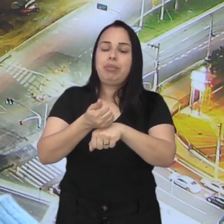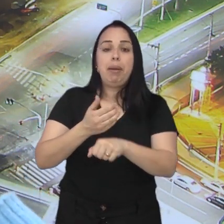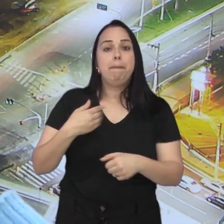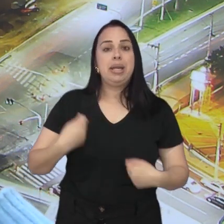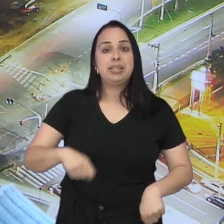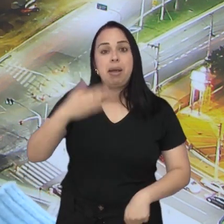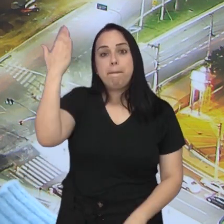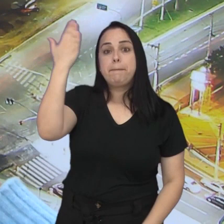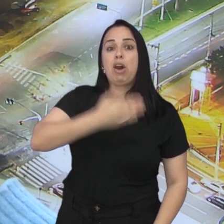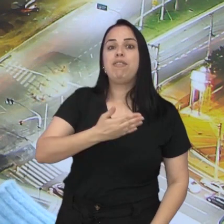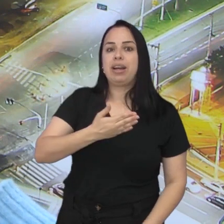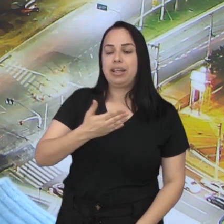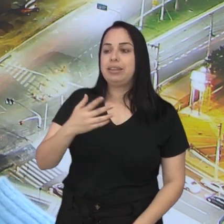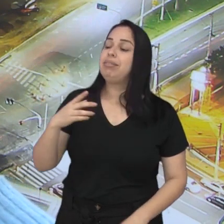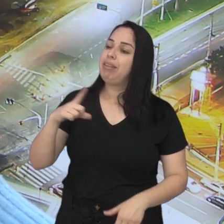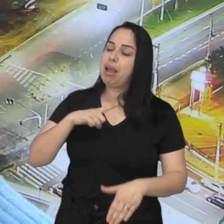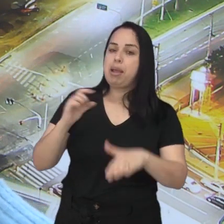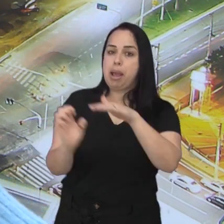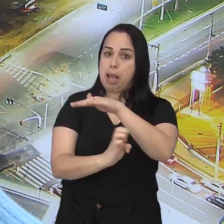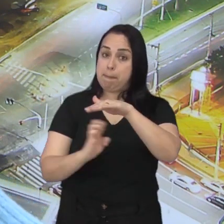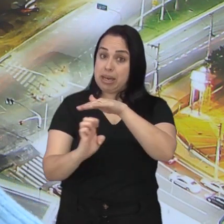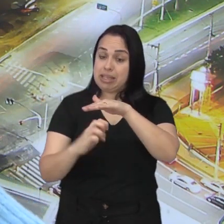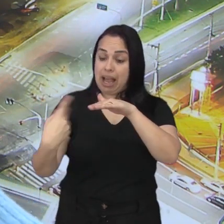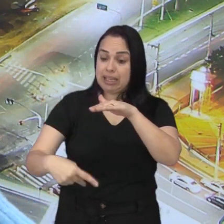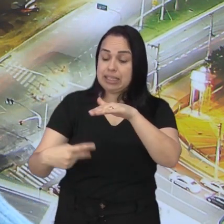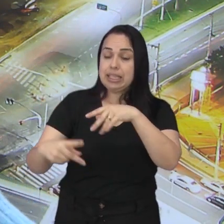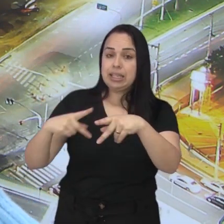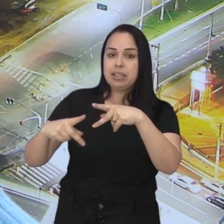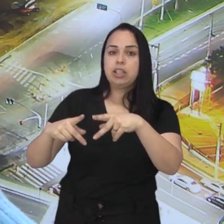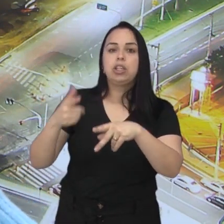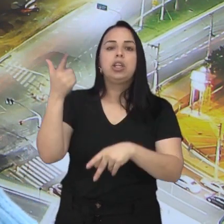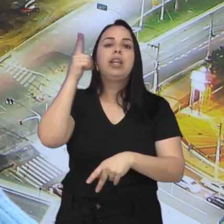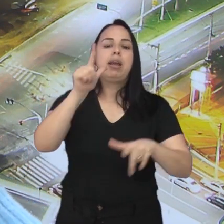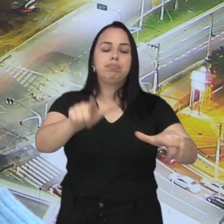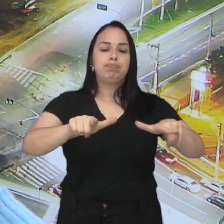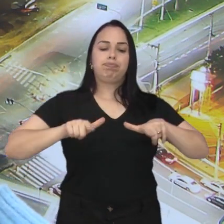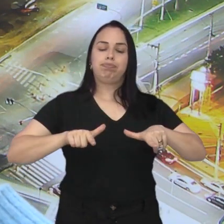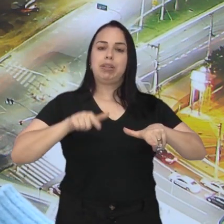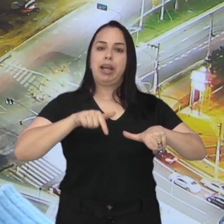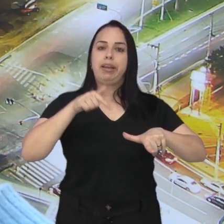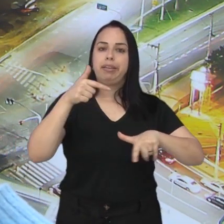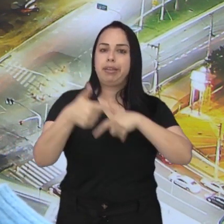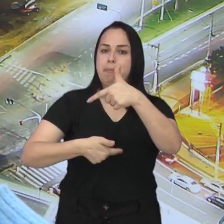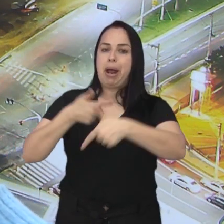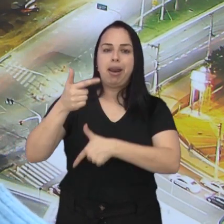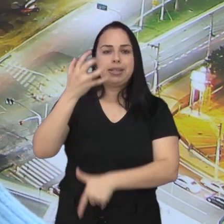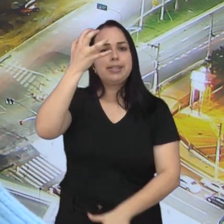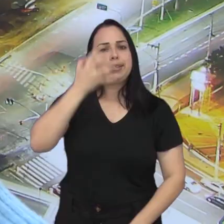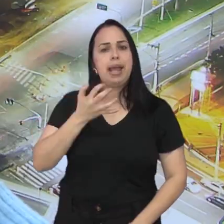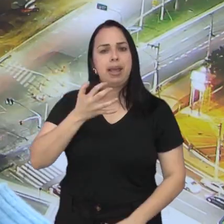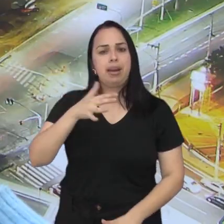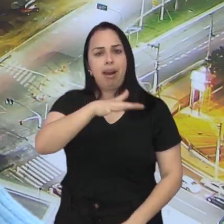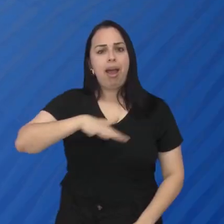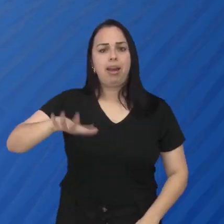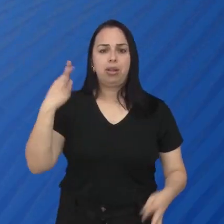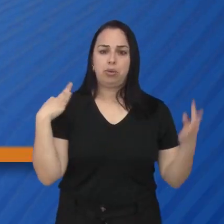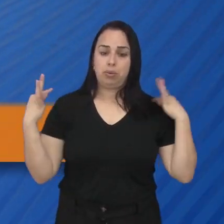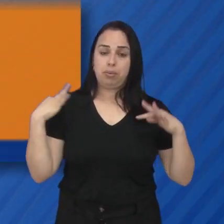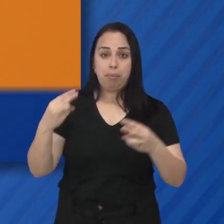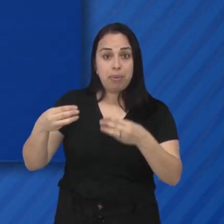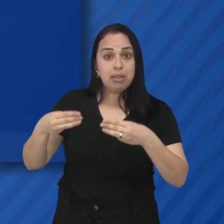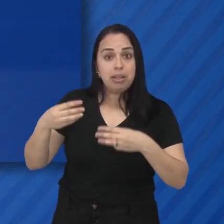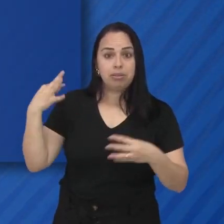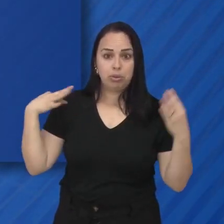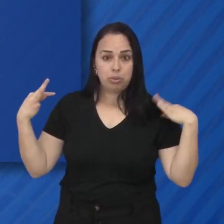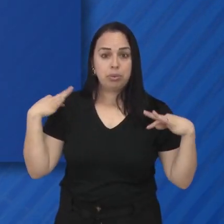gente tem que comprovar que nós temos empresas aqui certificadas que trabalham de uma forma séria com o turismo. O Ministério